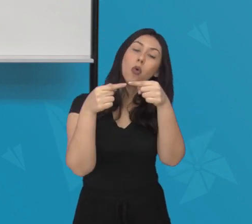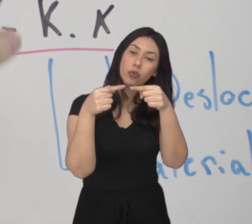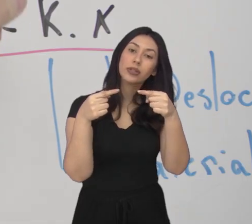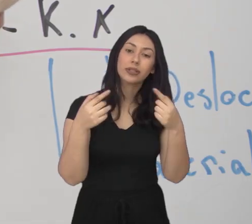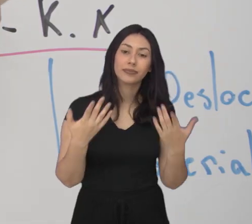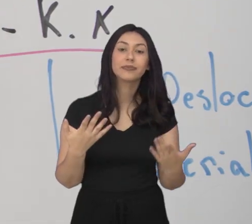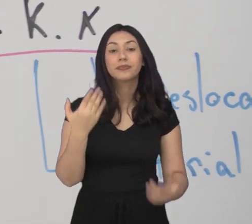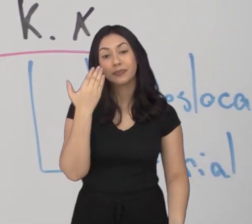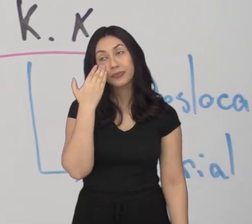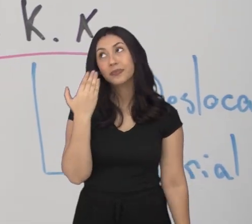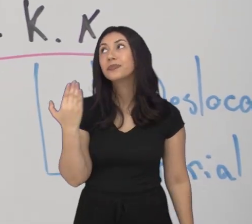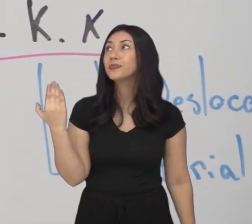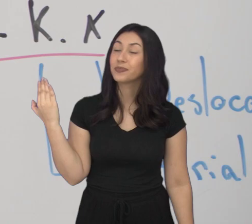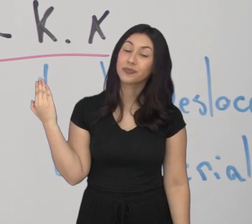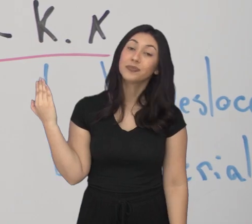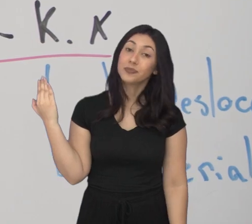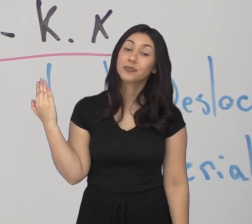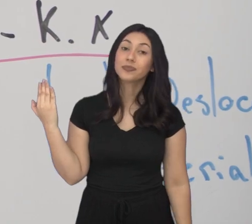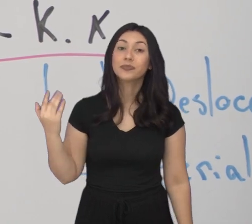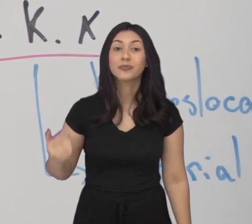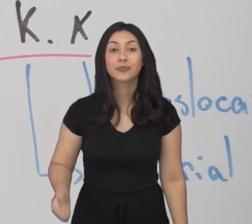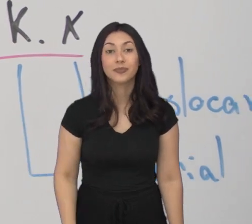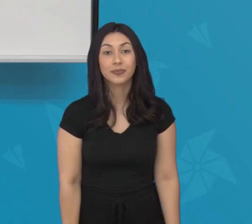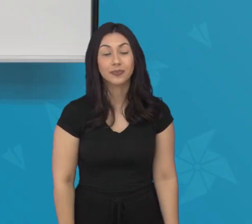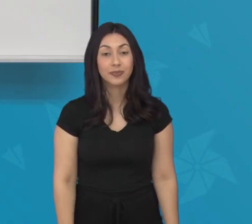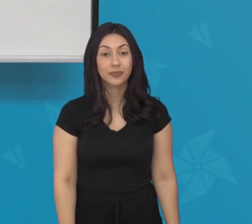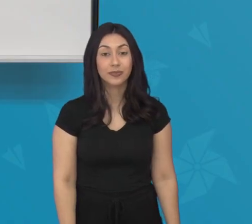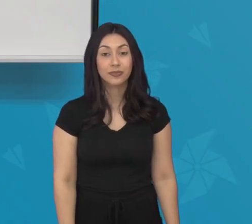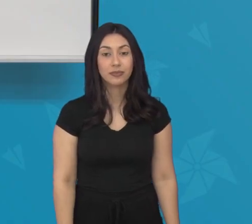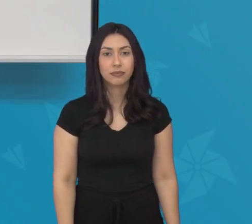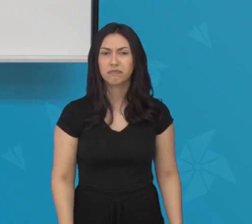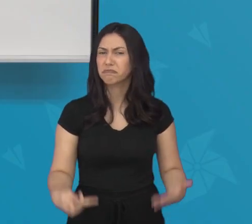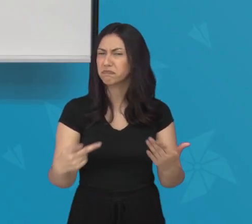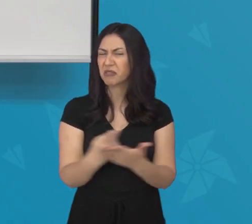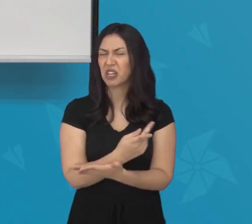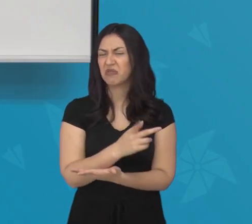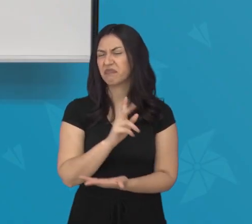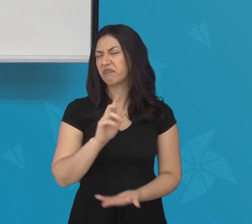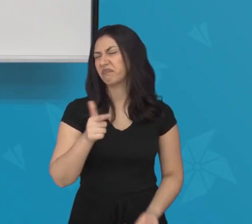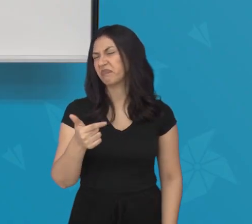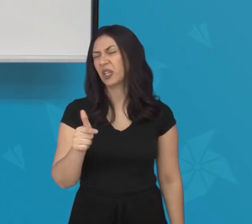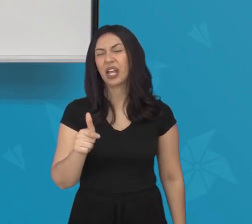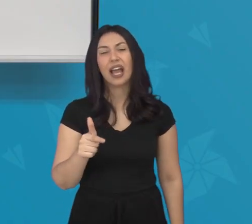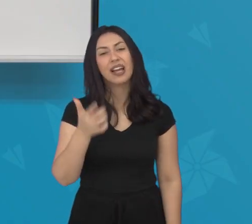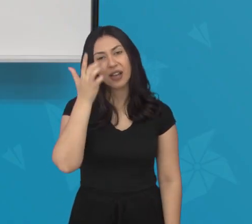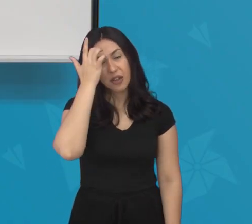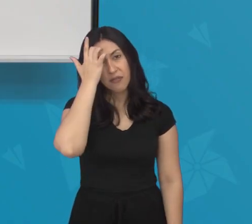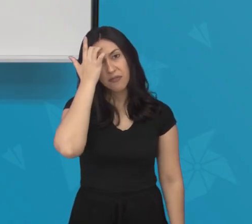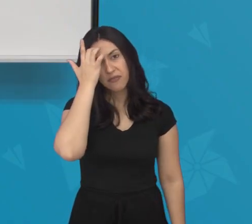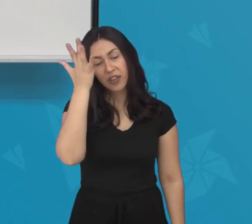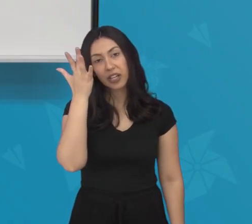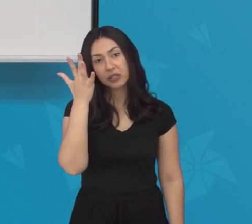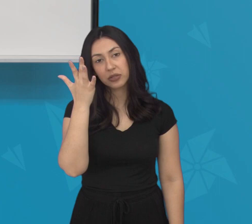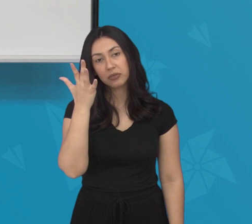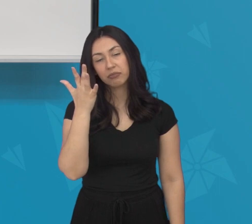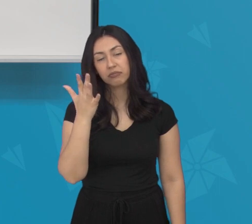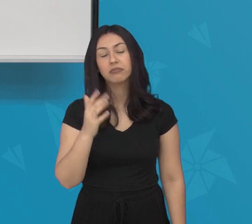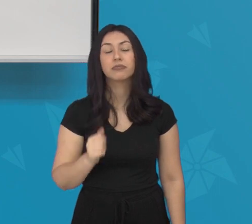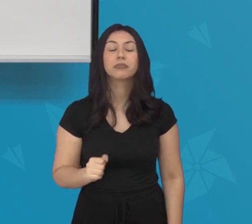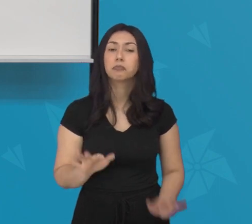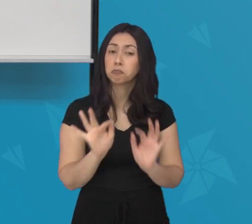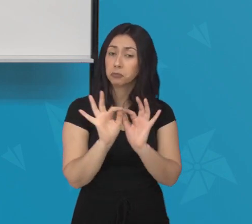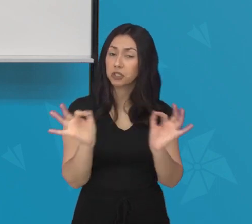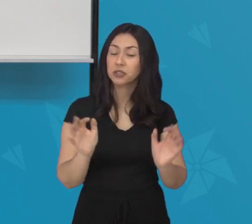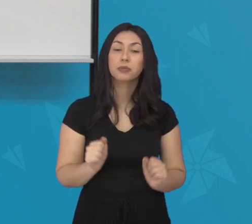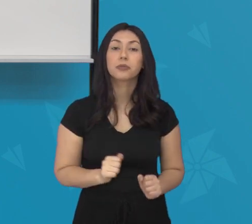Beleza? Lei de Hooke sobre as molas. Não tem muito erro. Lei de Hooke geralmente são problemas